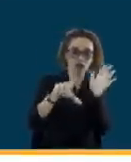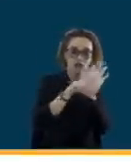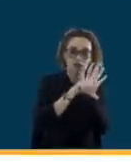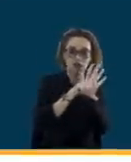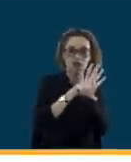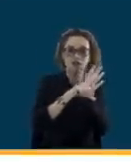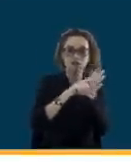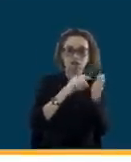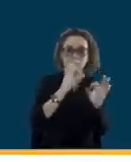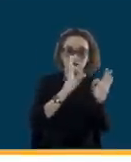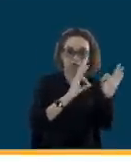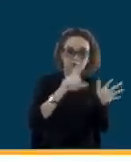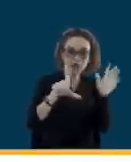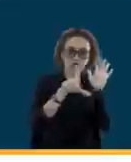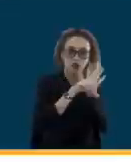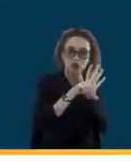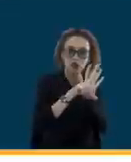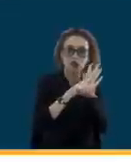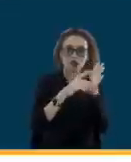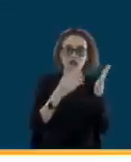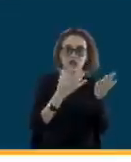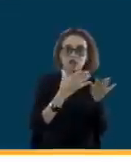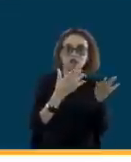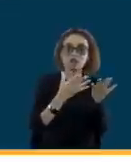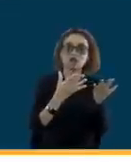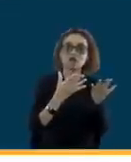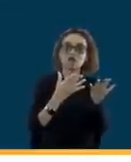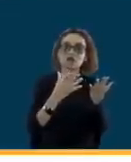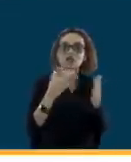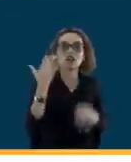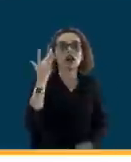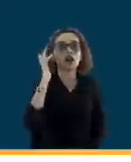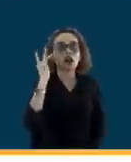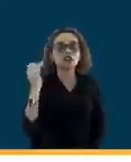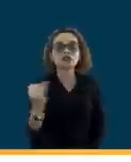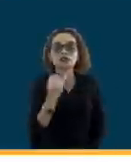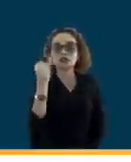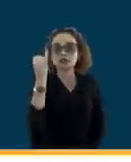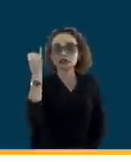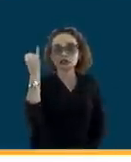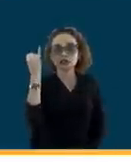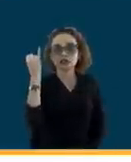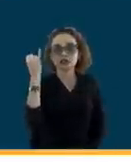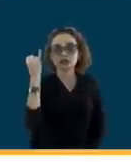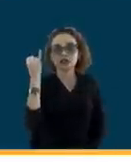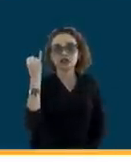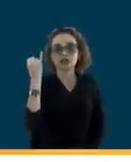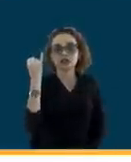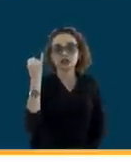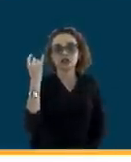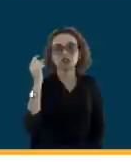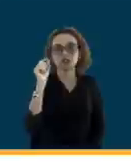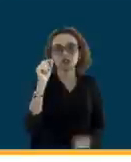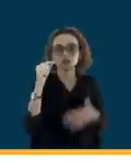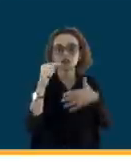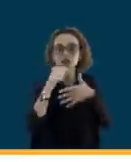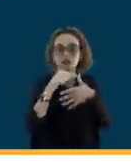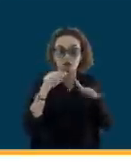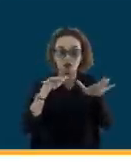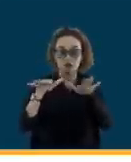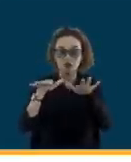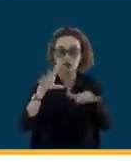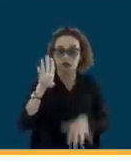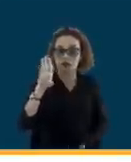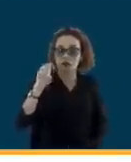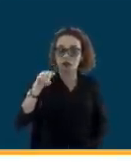encaminhamento inicial, além de outros. Então, acho importante esse aspecto, né? Esse aspecto da mobilização